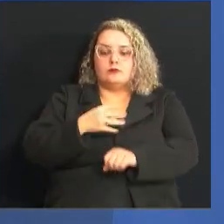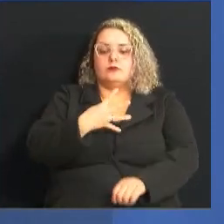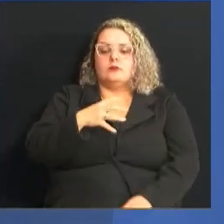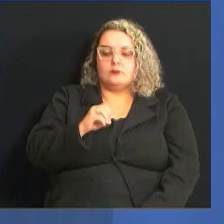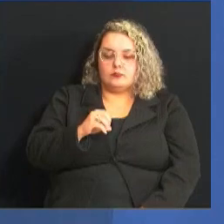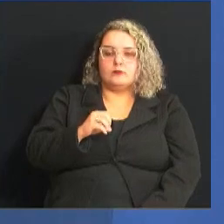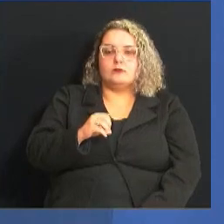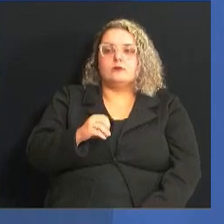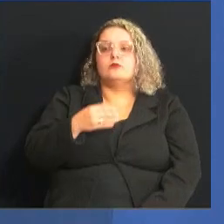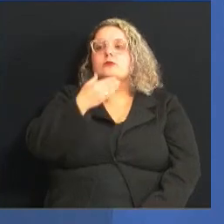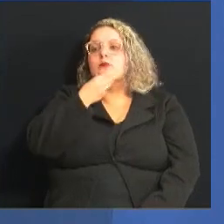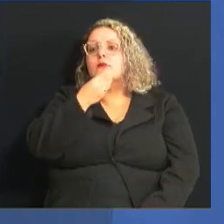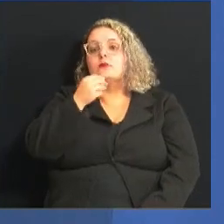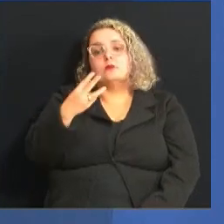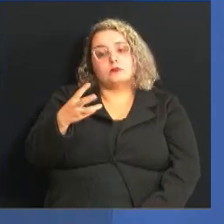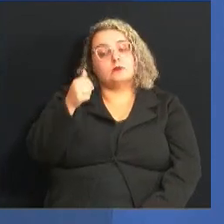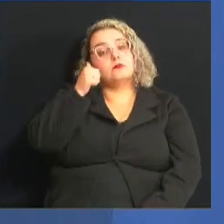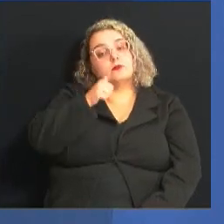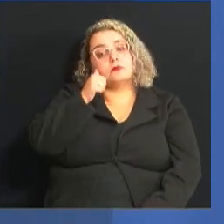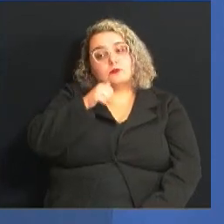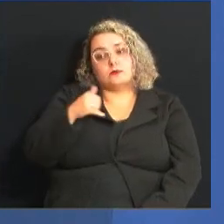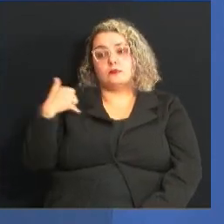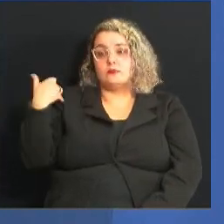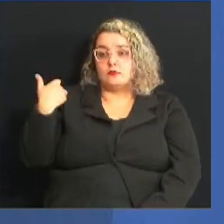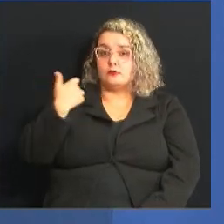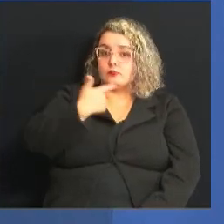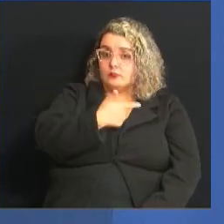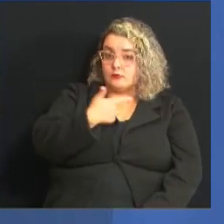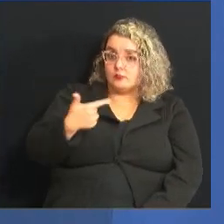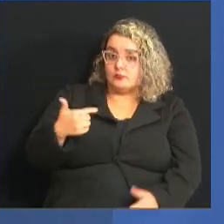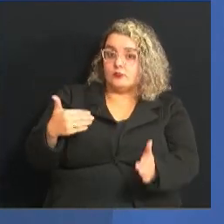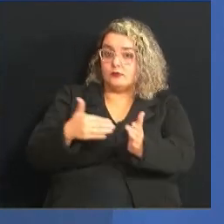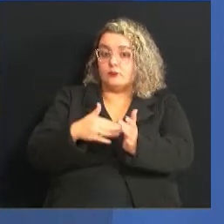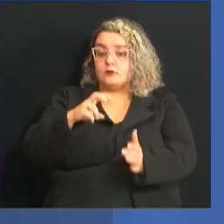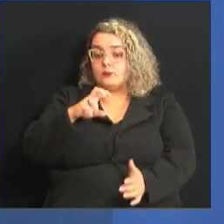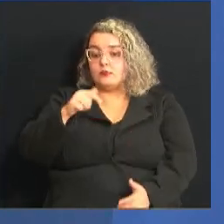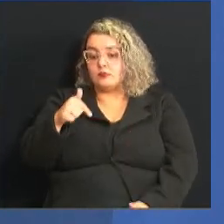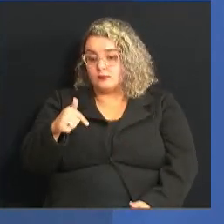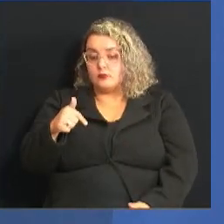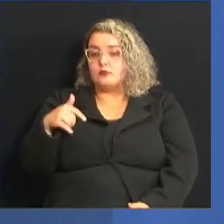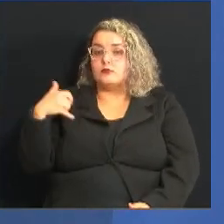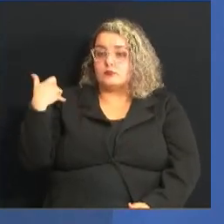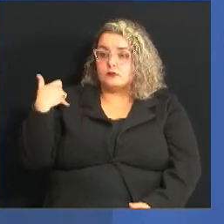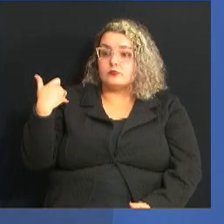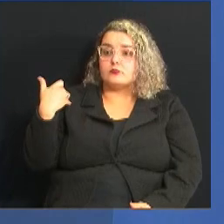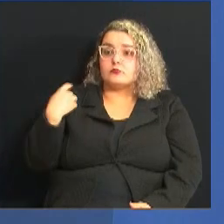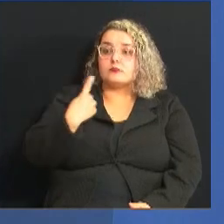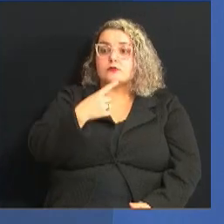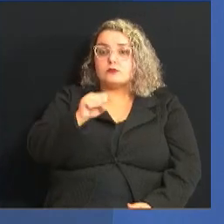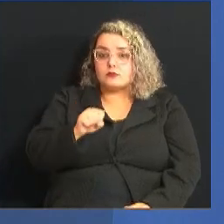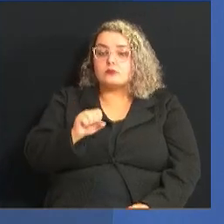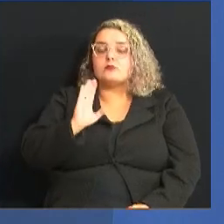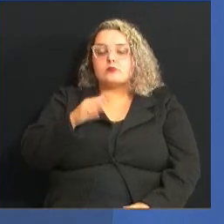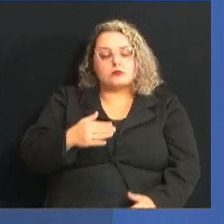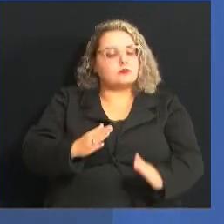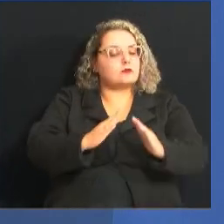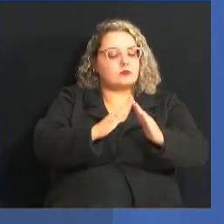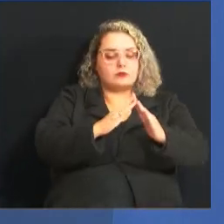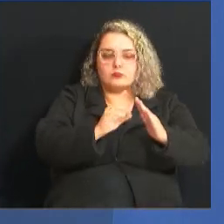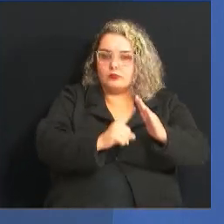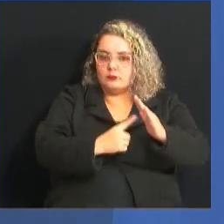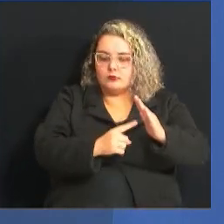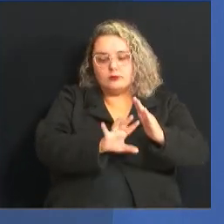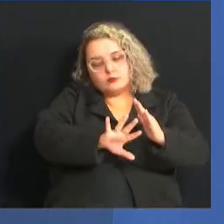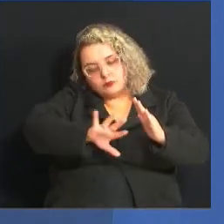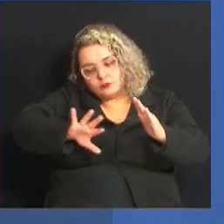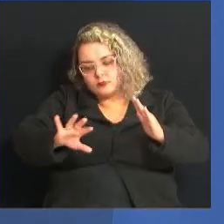e 3 mulheres. A idade é entre 22 e 57 anos, 18 deles já saíram do isolamento e os